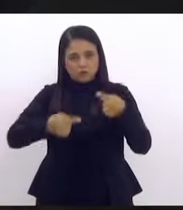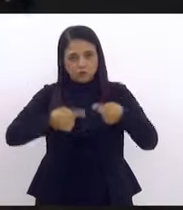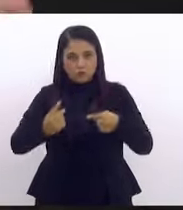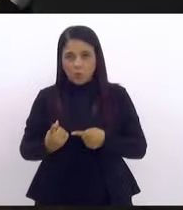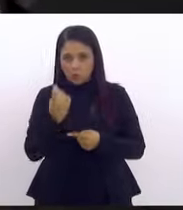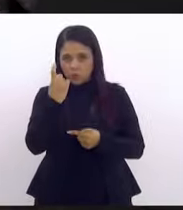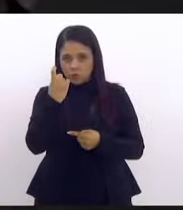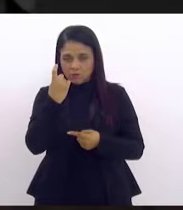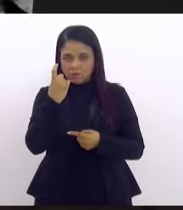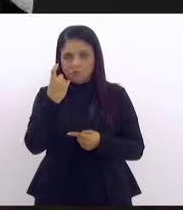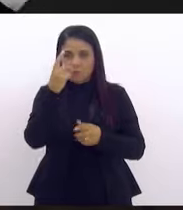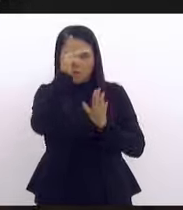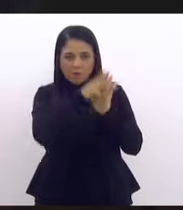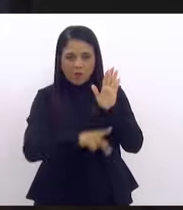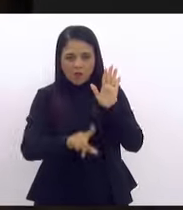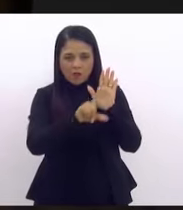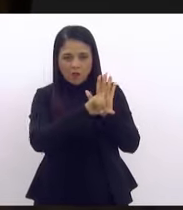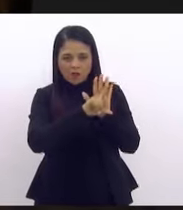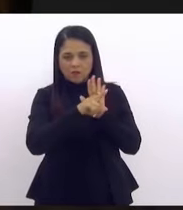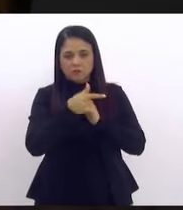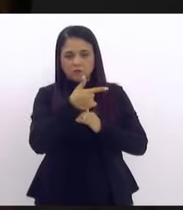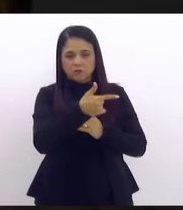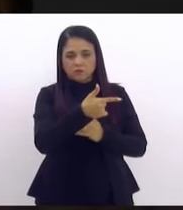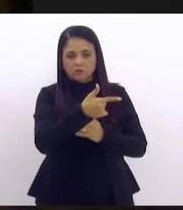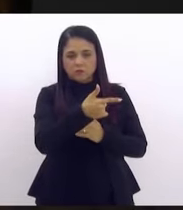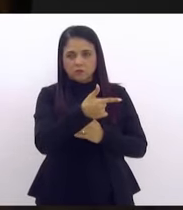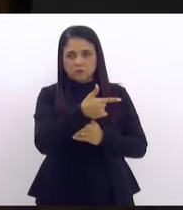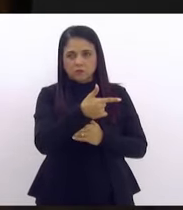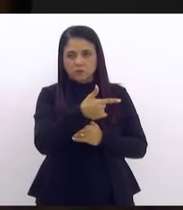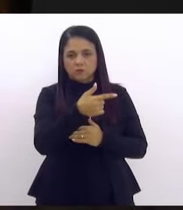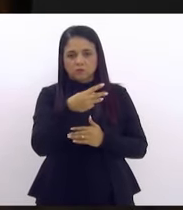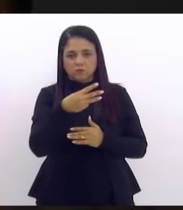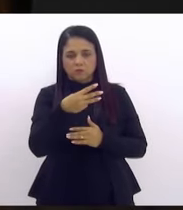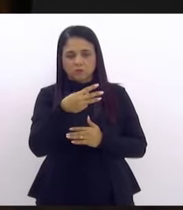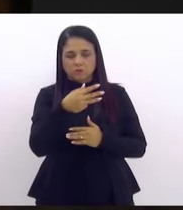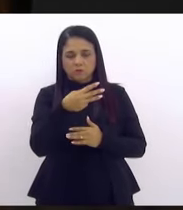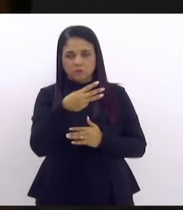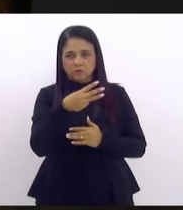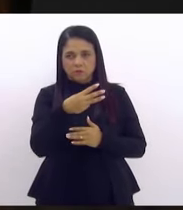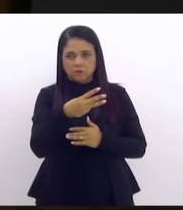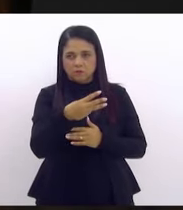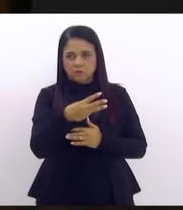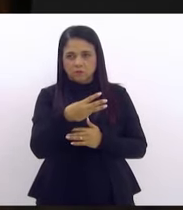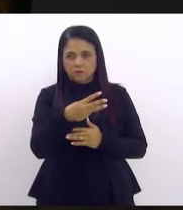única, presidente, projeto de lei número 2000...